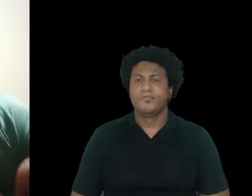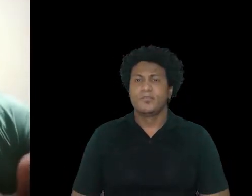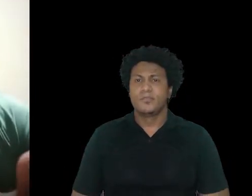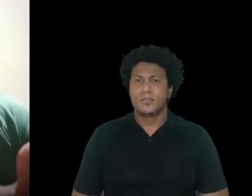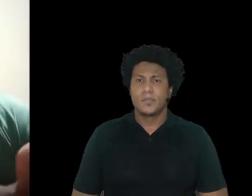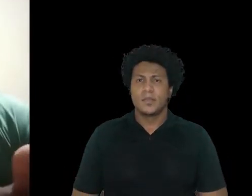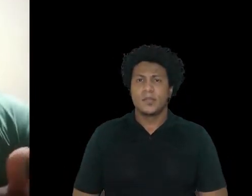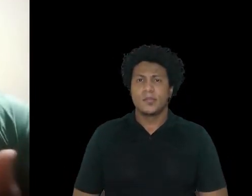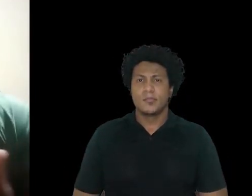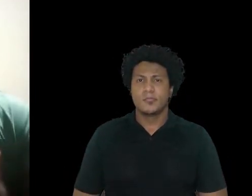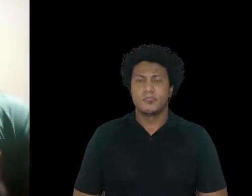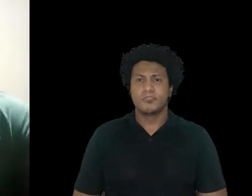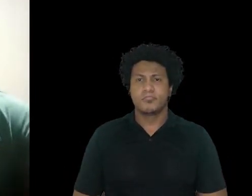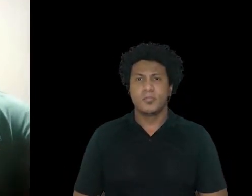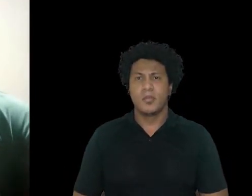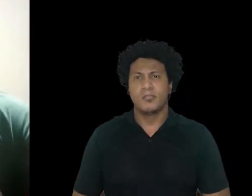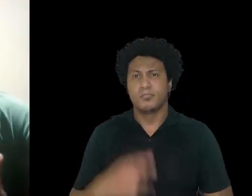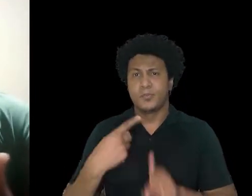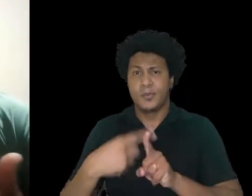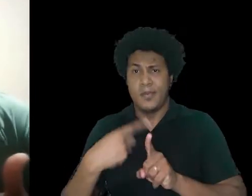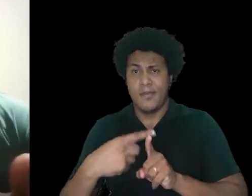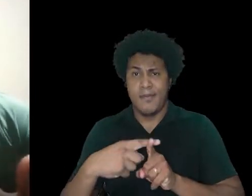eu tinha que ter feito isso